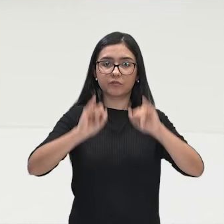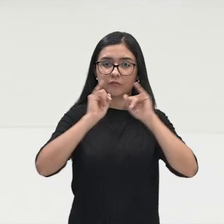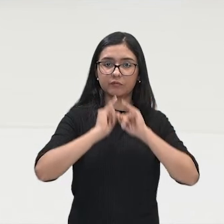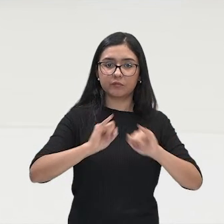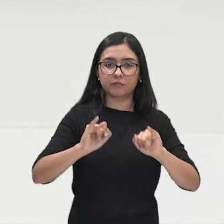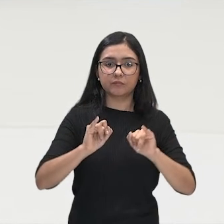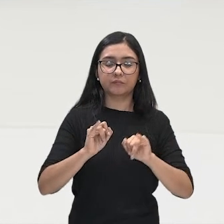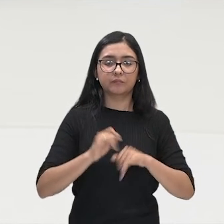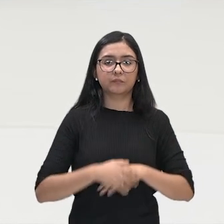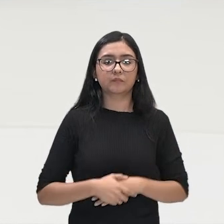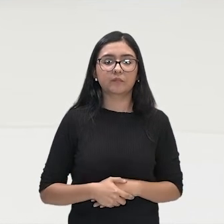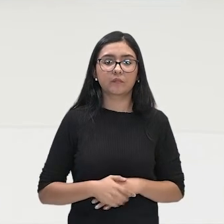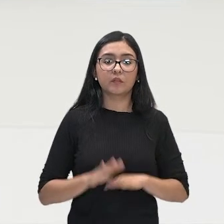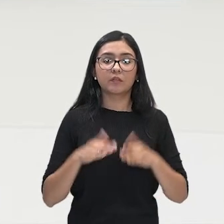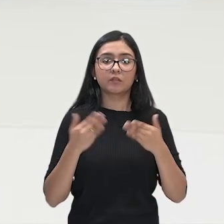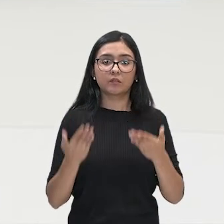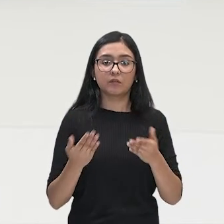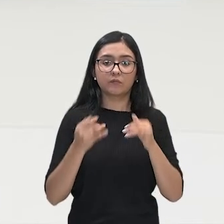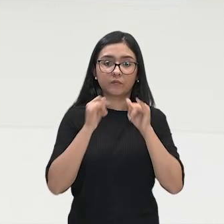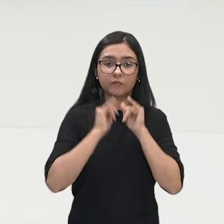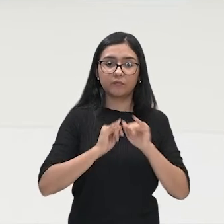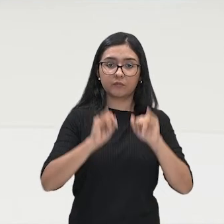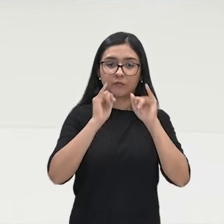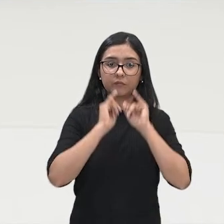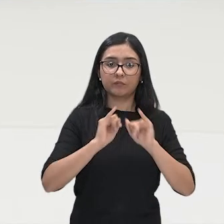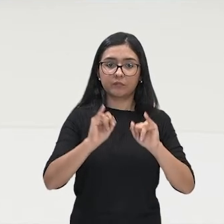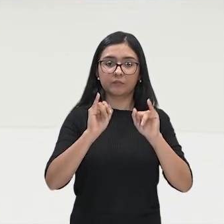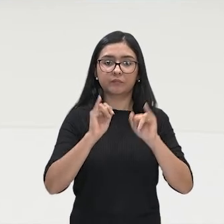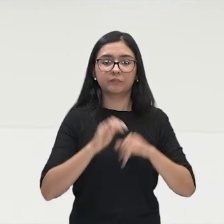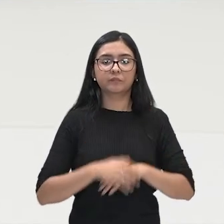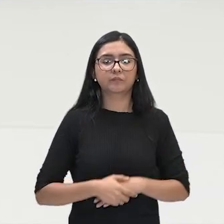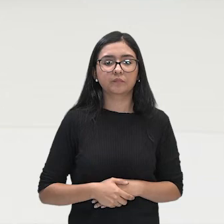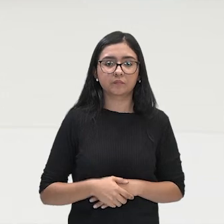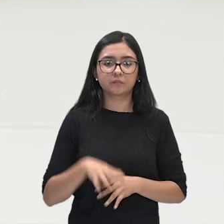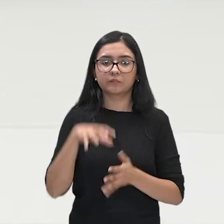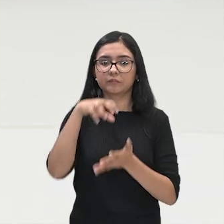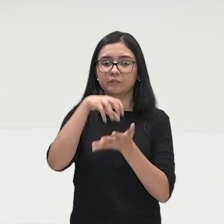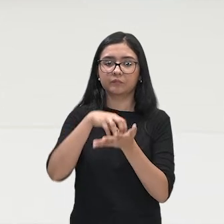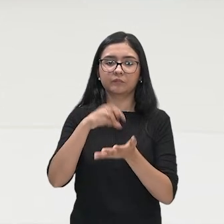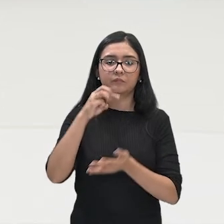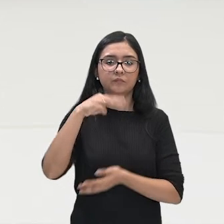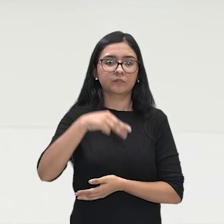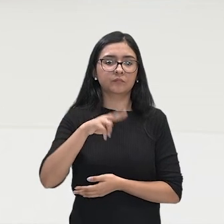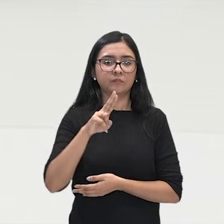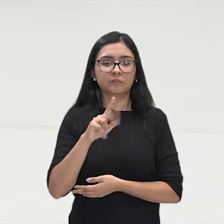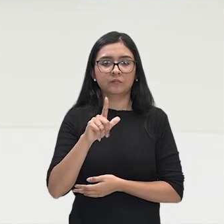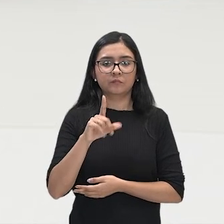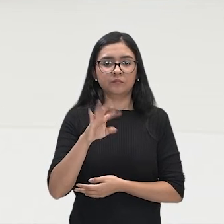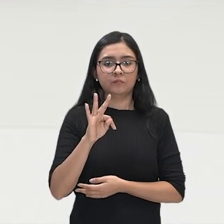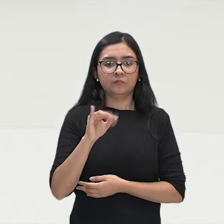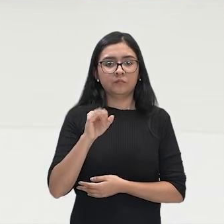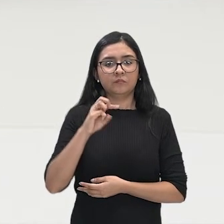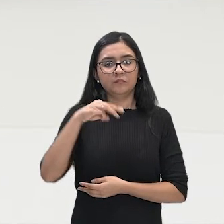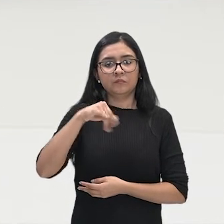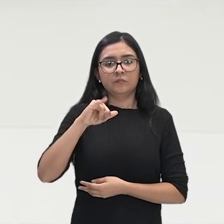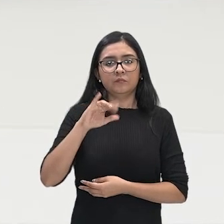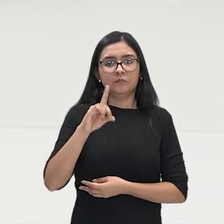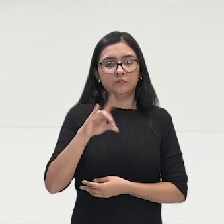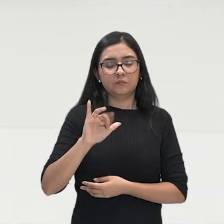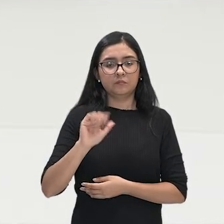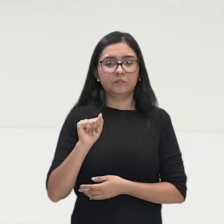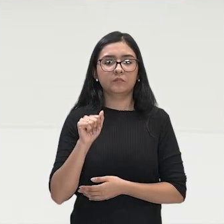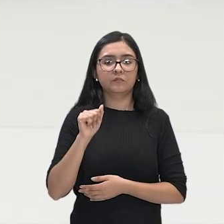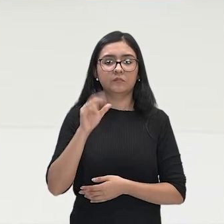interessante. Foi publicada pela Agência Multimídia de Notícias, né, da Organização